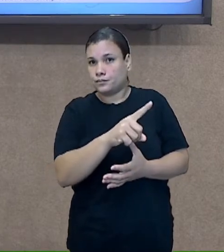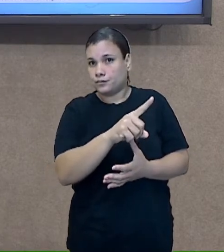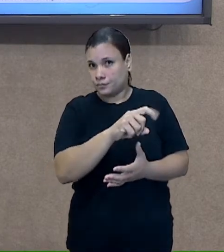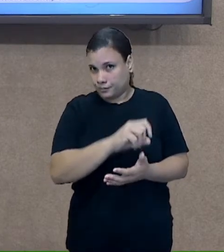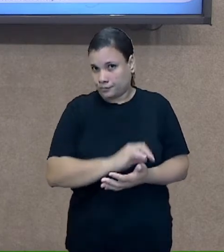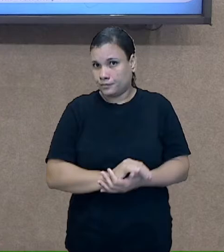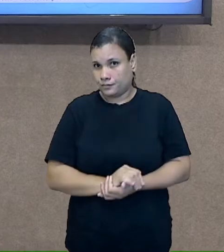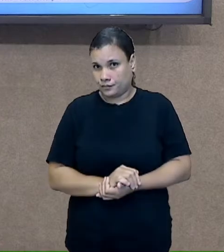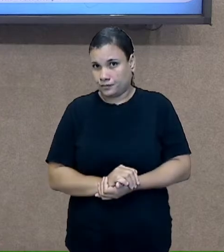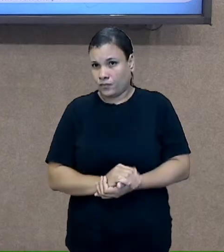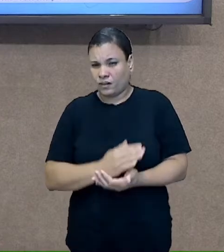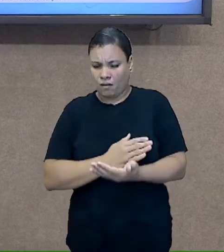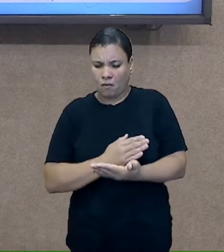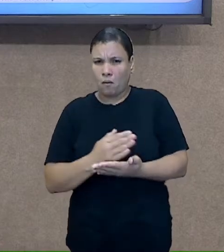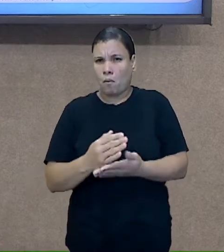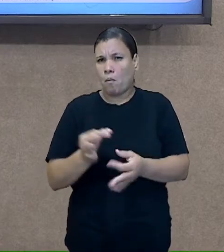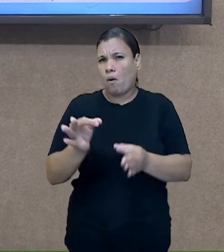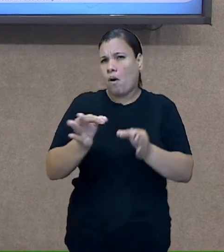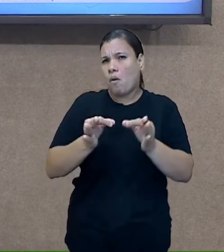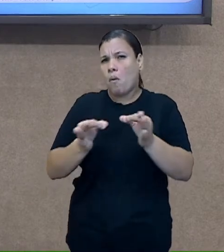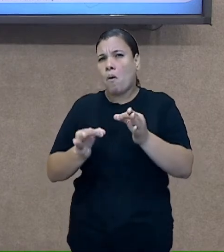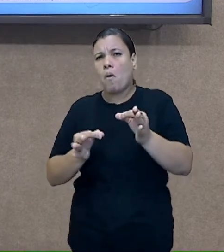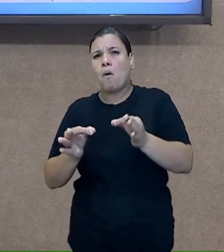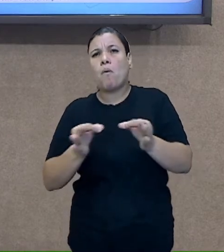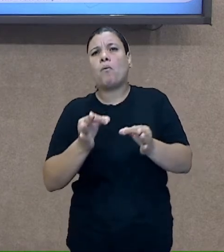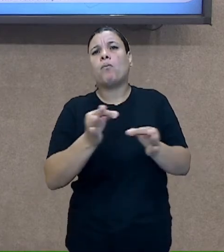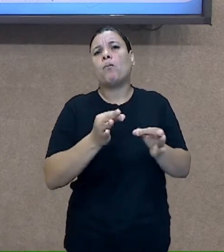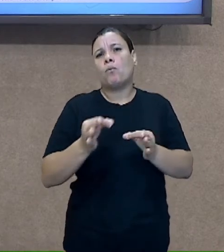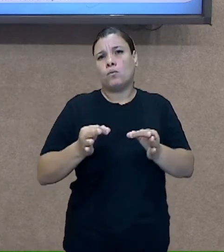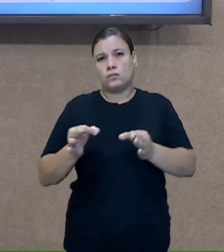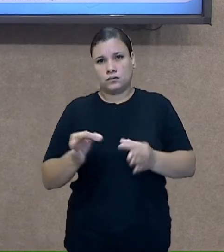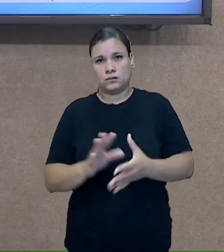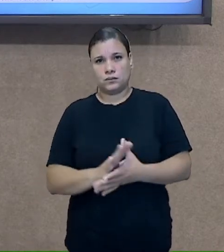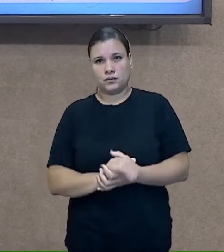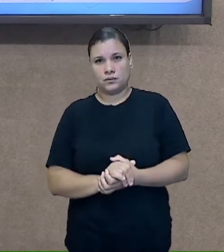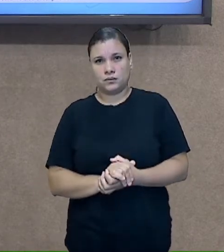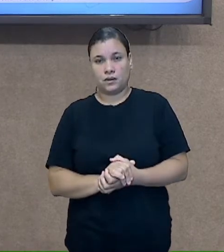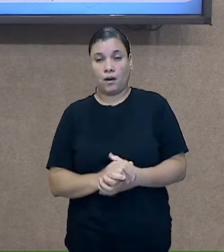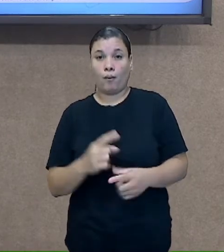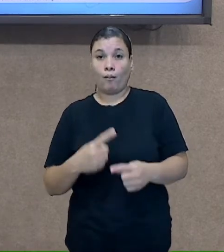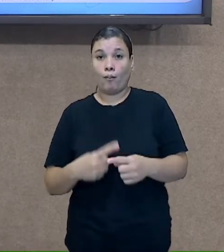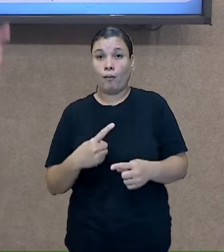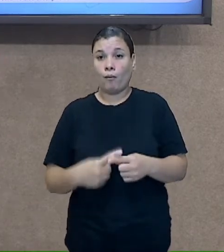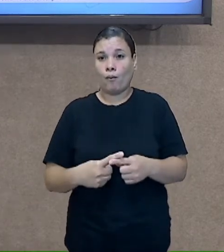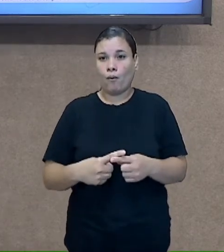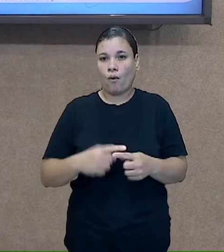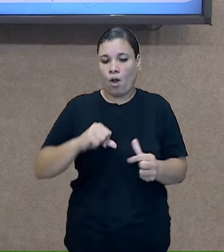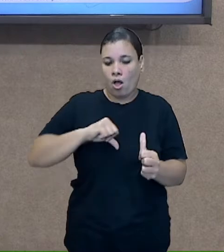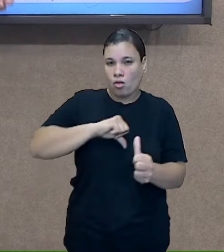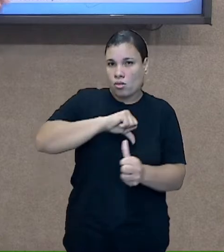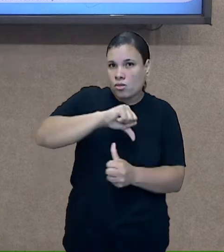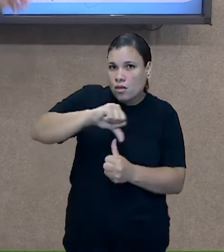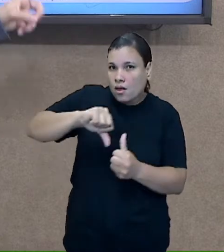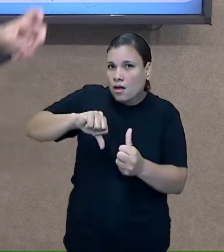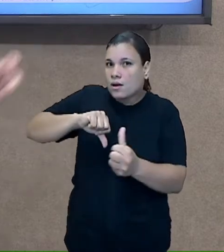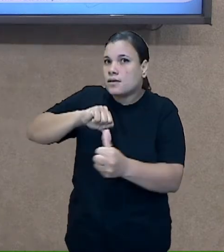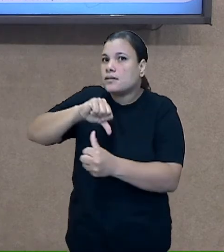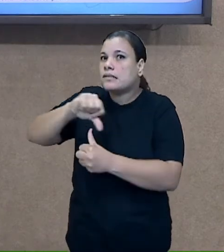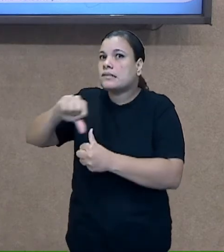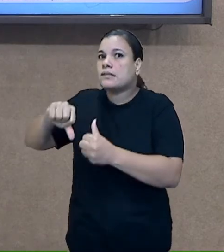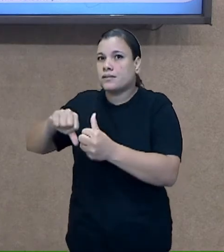organizando a pulpa. Esta pulpa vai estar dentro de um